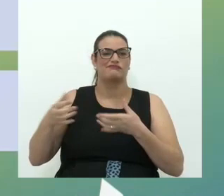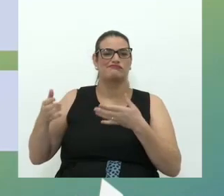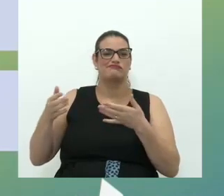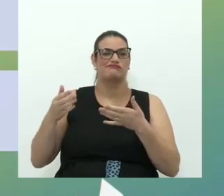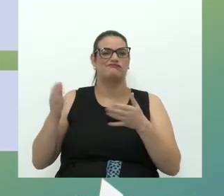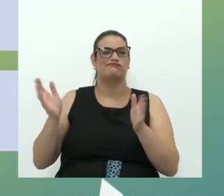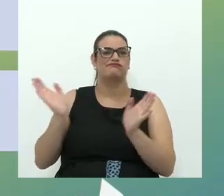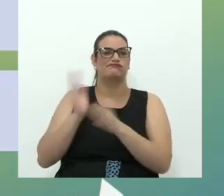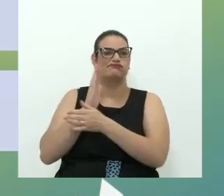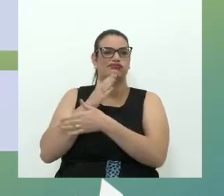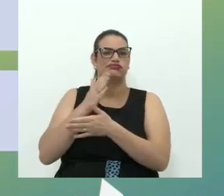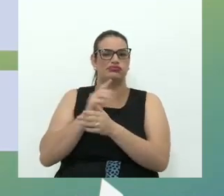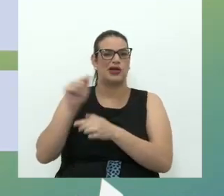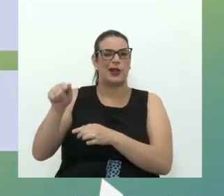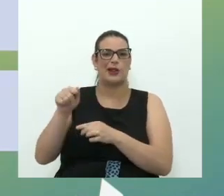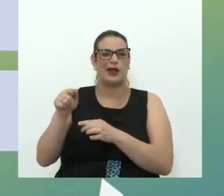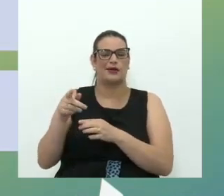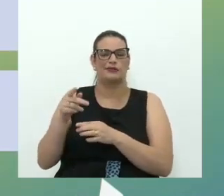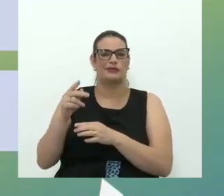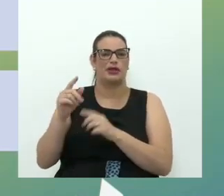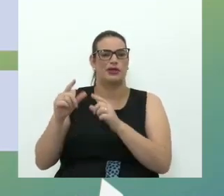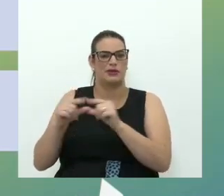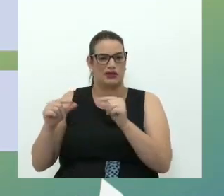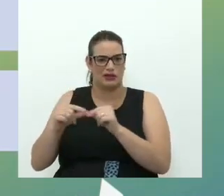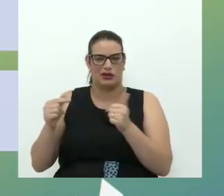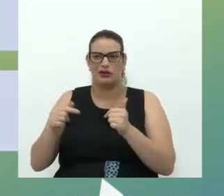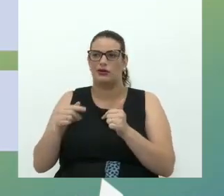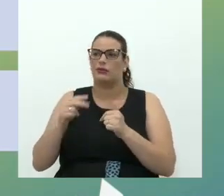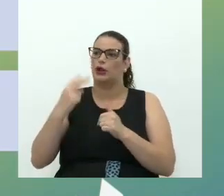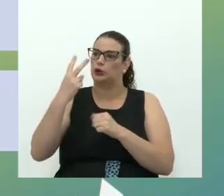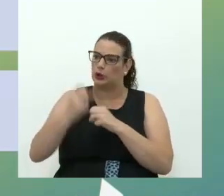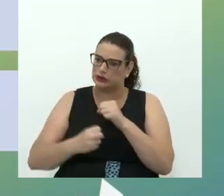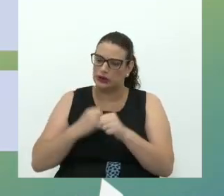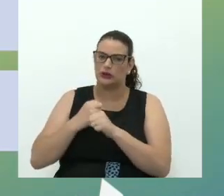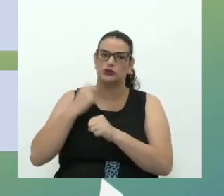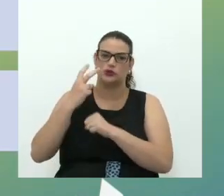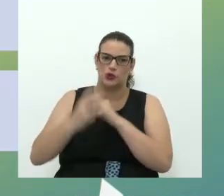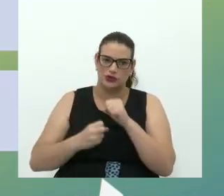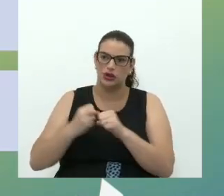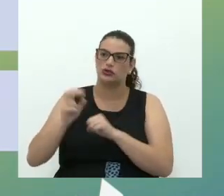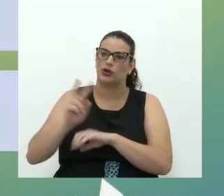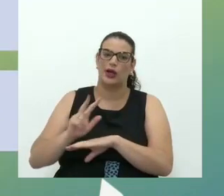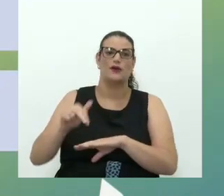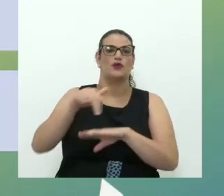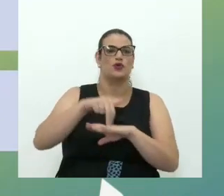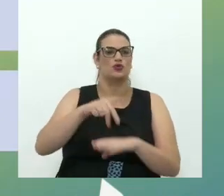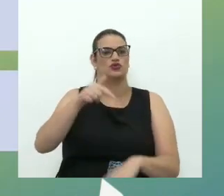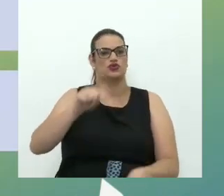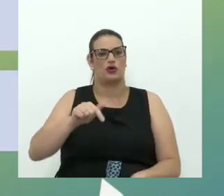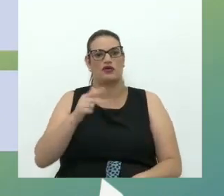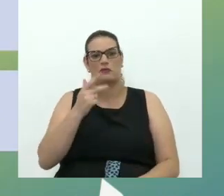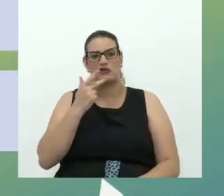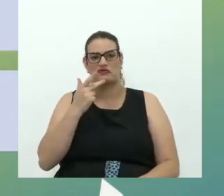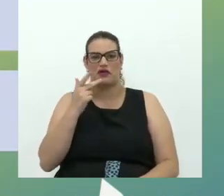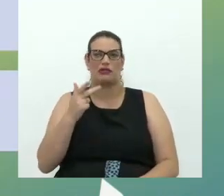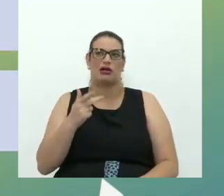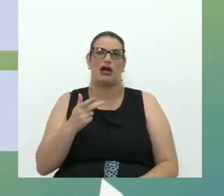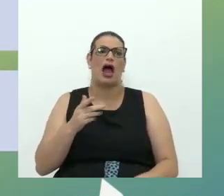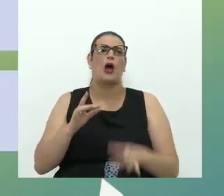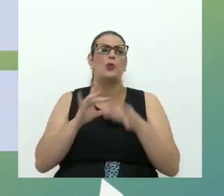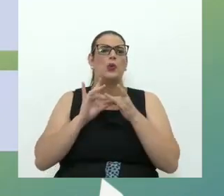que a cada do anos Ressurge praticamente pelos mesmos autores mas que prega por exemplo a unificação das